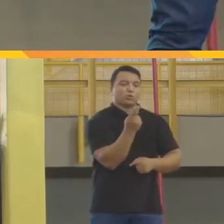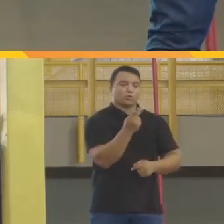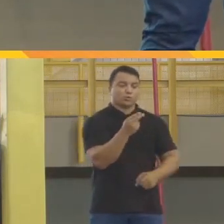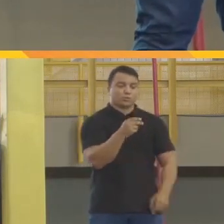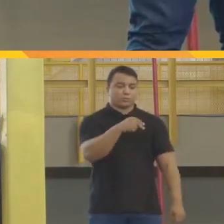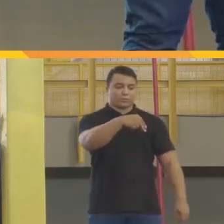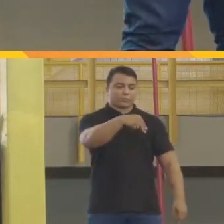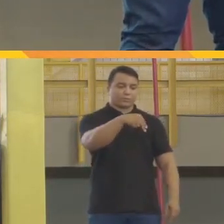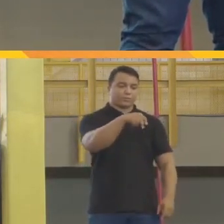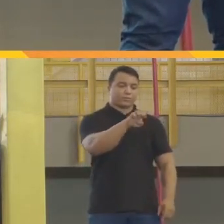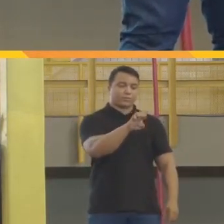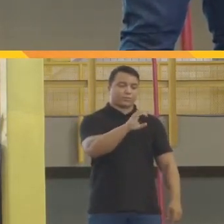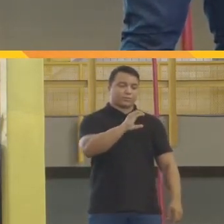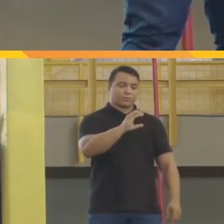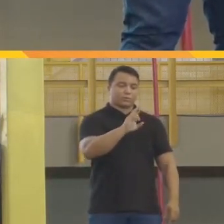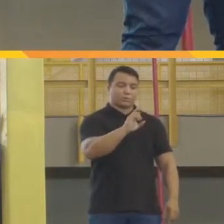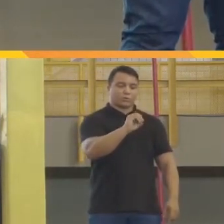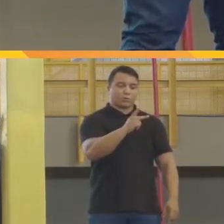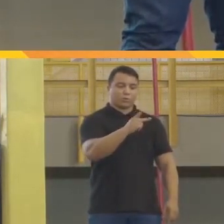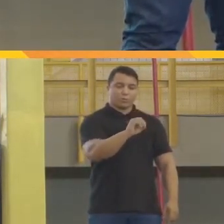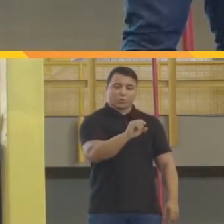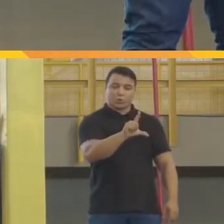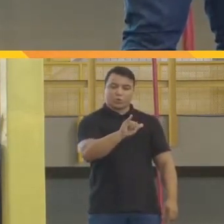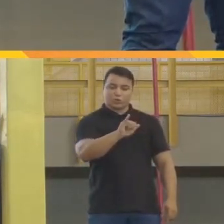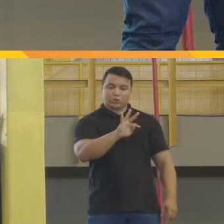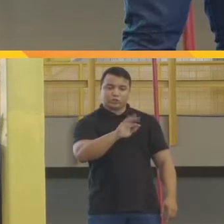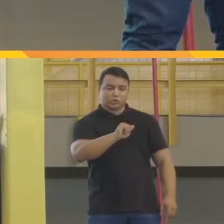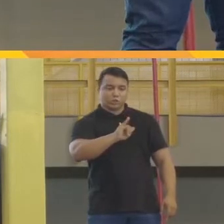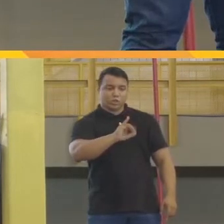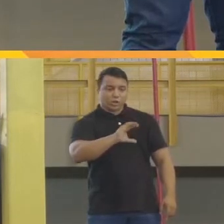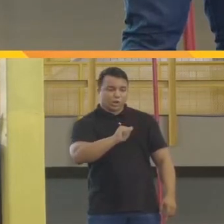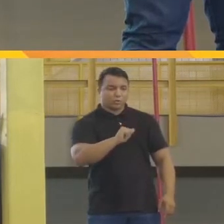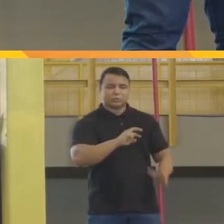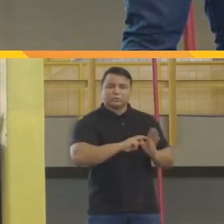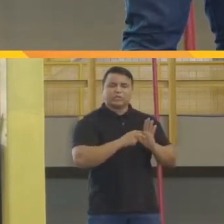de necropolítica. Tá? O conceito de